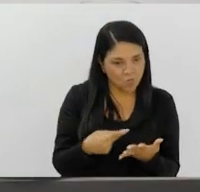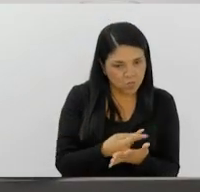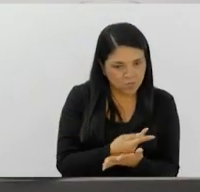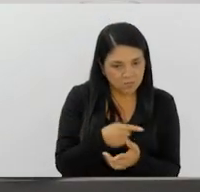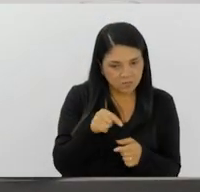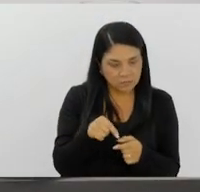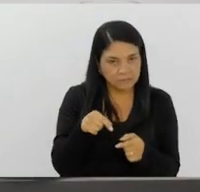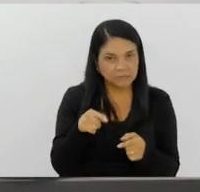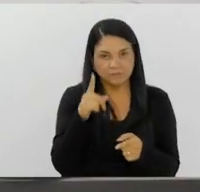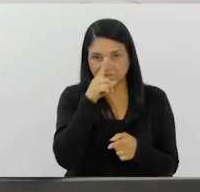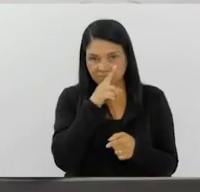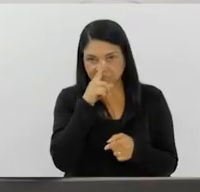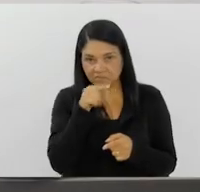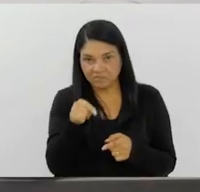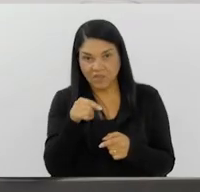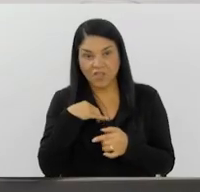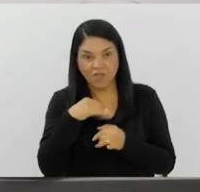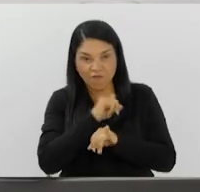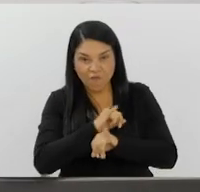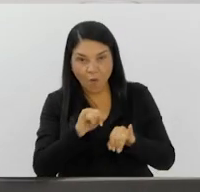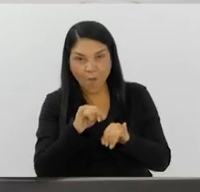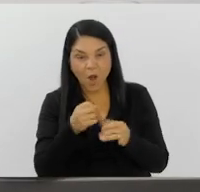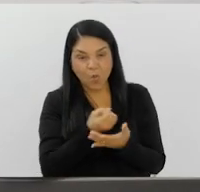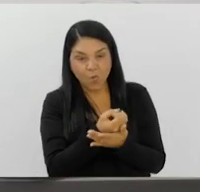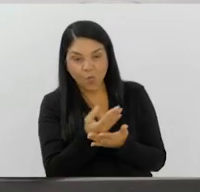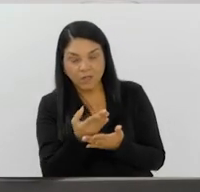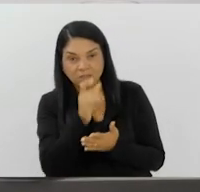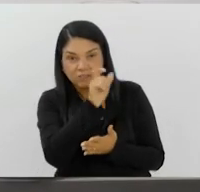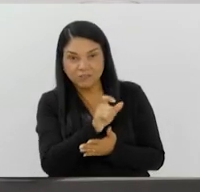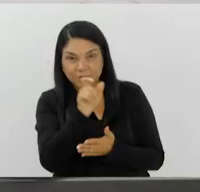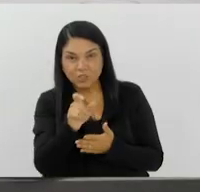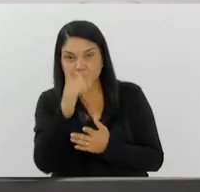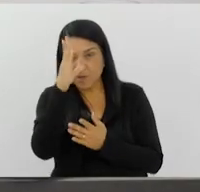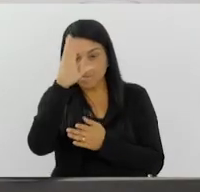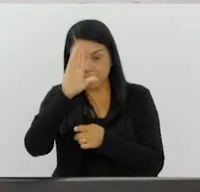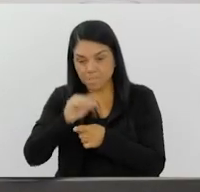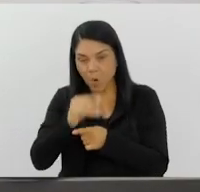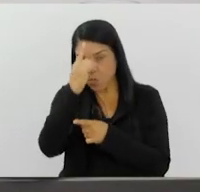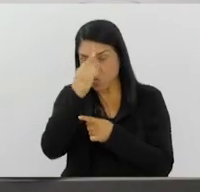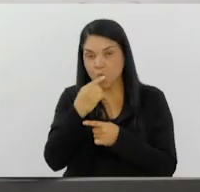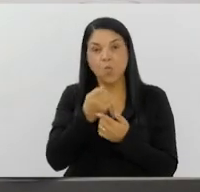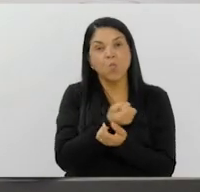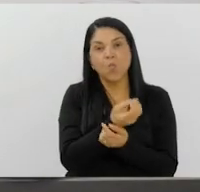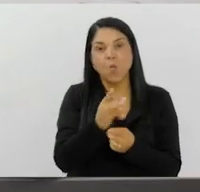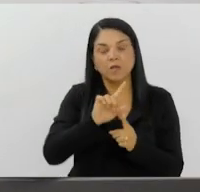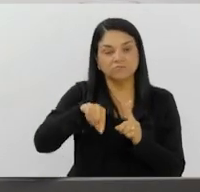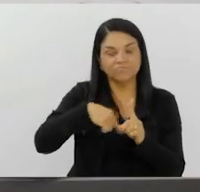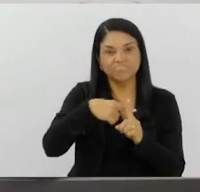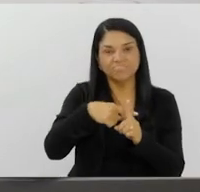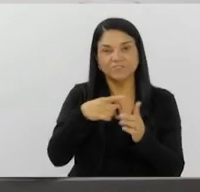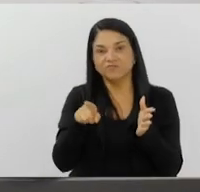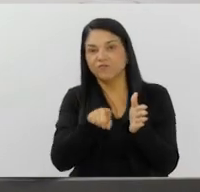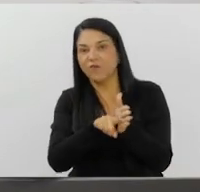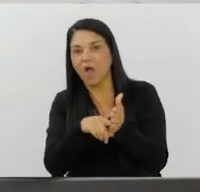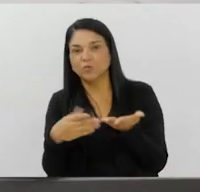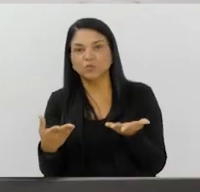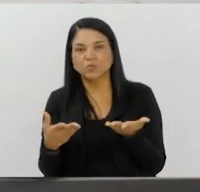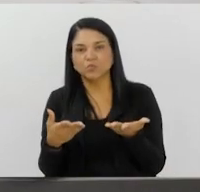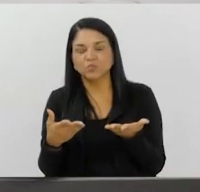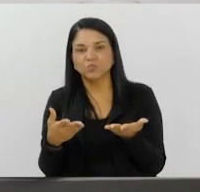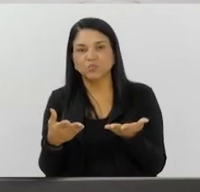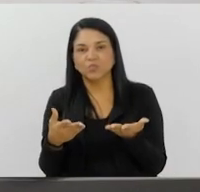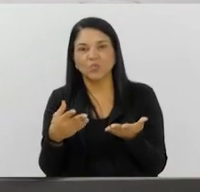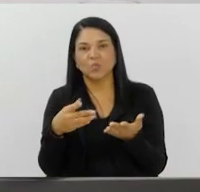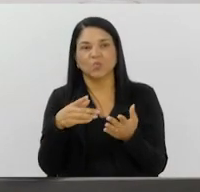que informar quantas pessoas passaram quantos deu falso quantos isso quantos Aquilo não é para